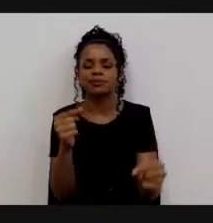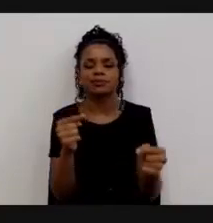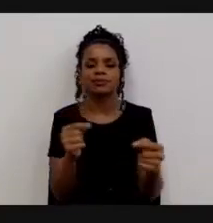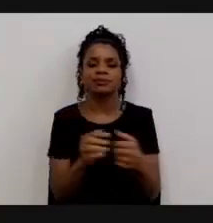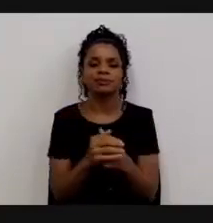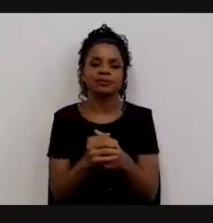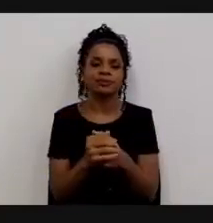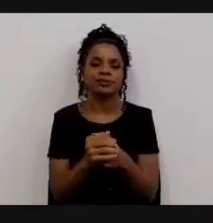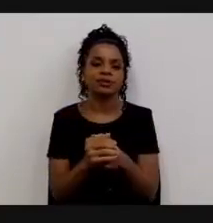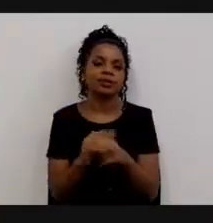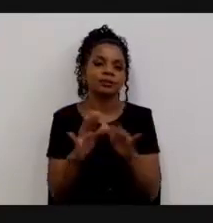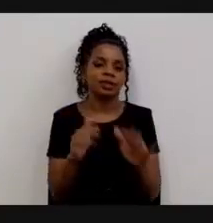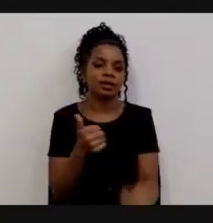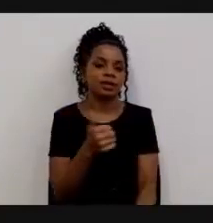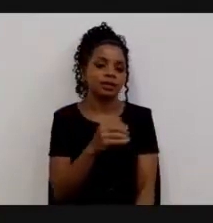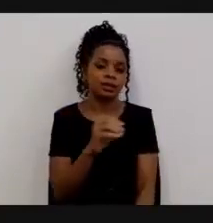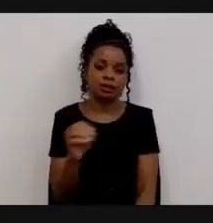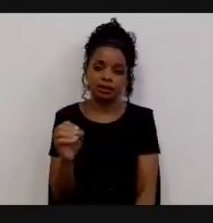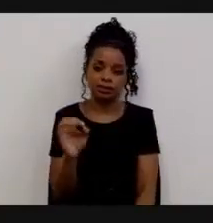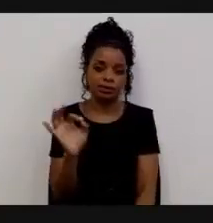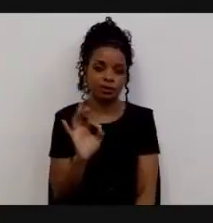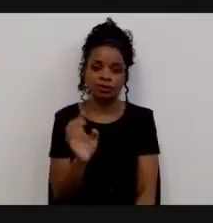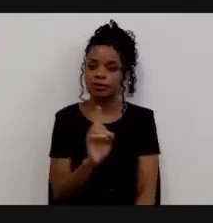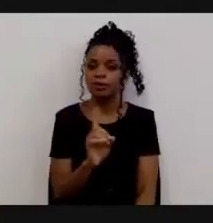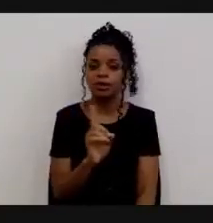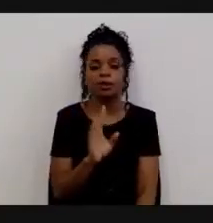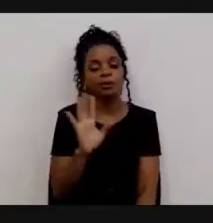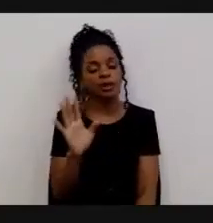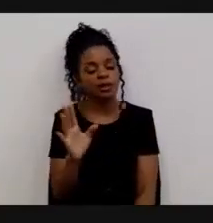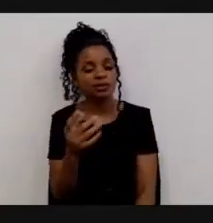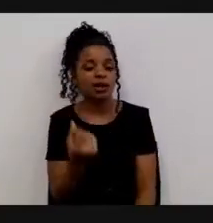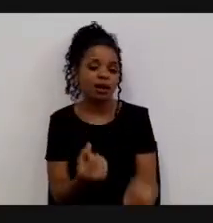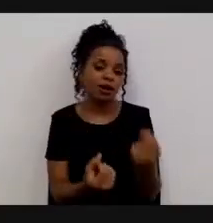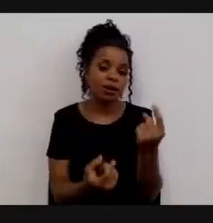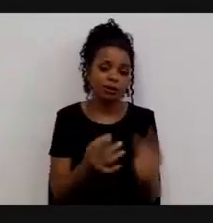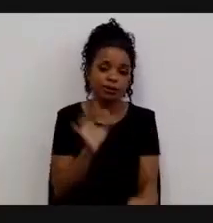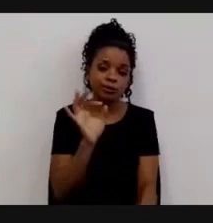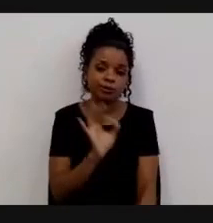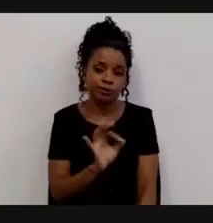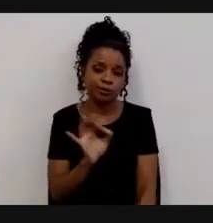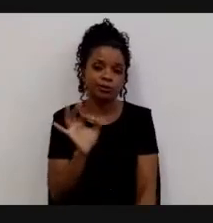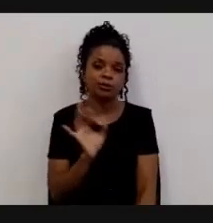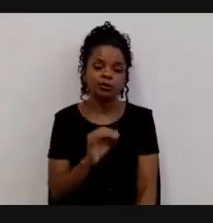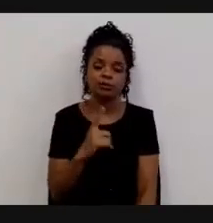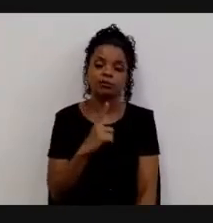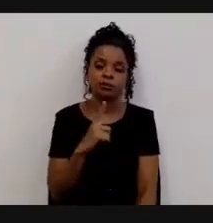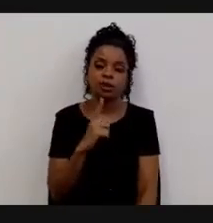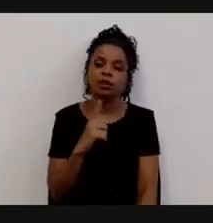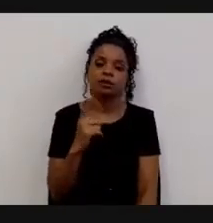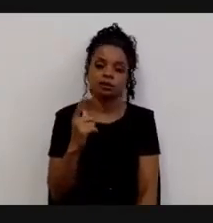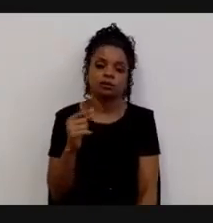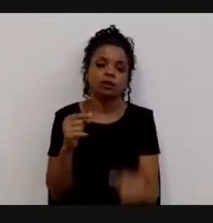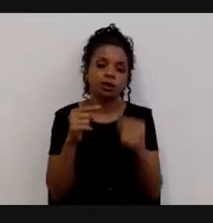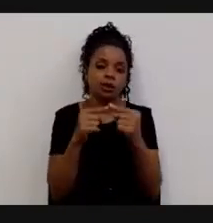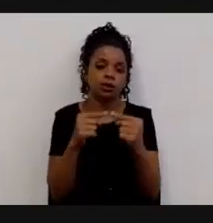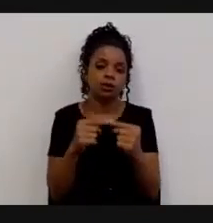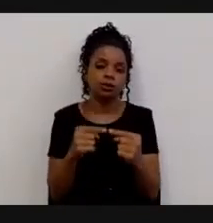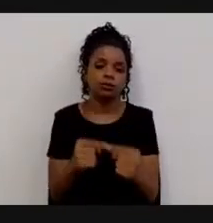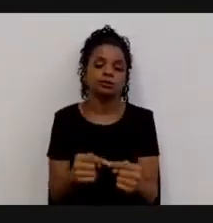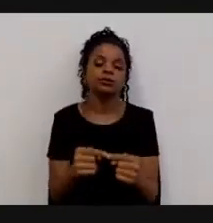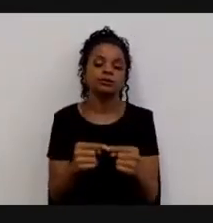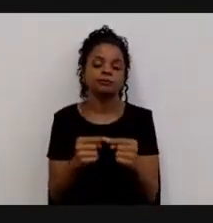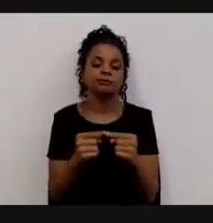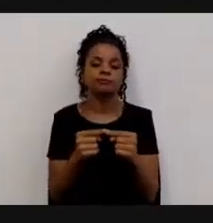Mas 100%, não em 100%, mas em algum percentual, talvez haja algum tipo de discrepância nessa concorrência.